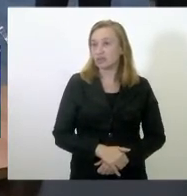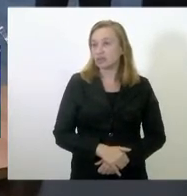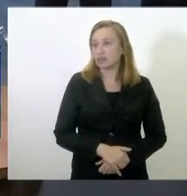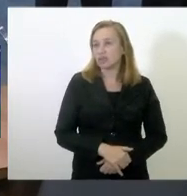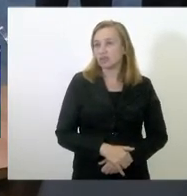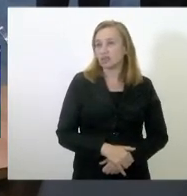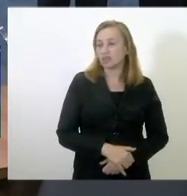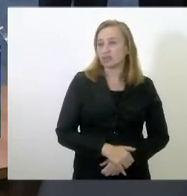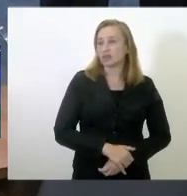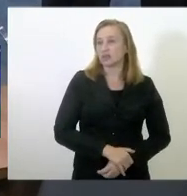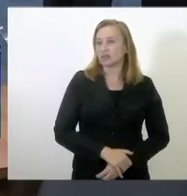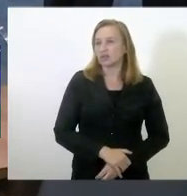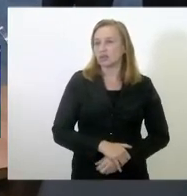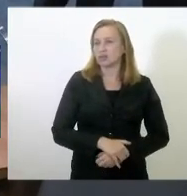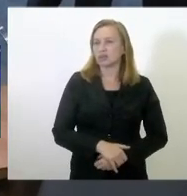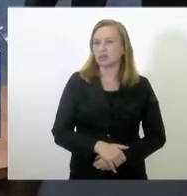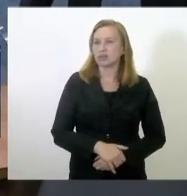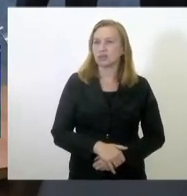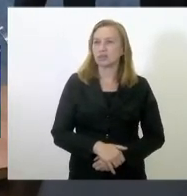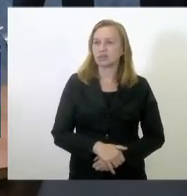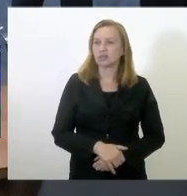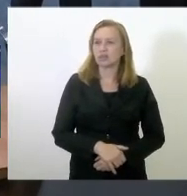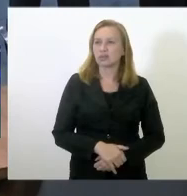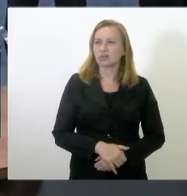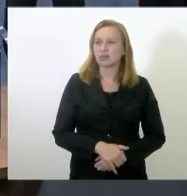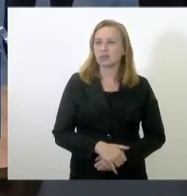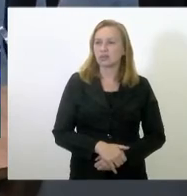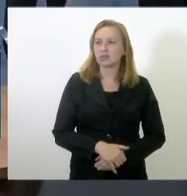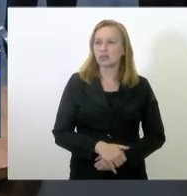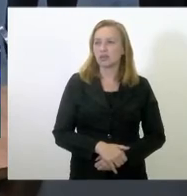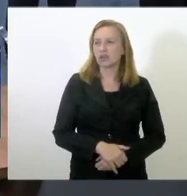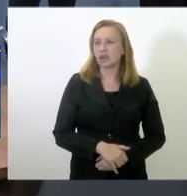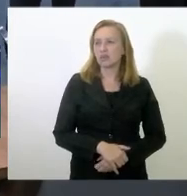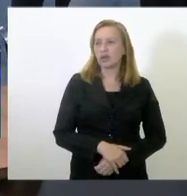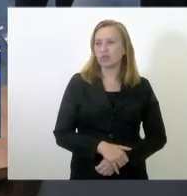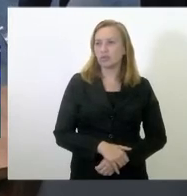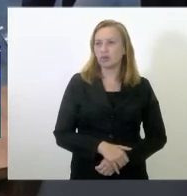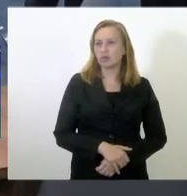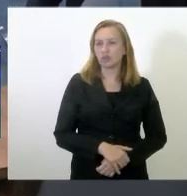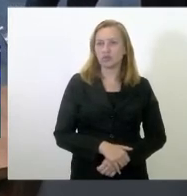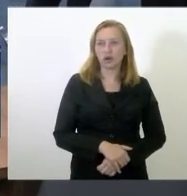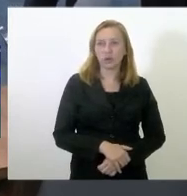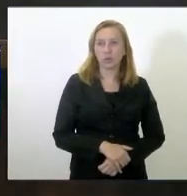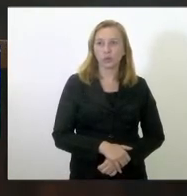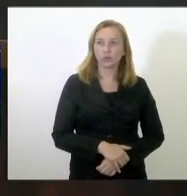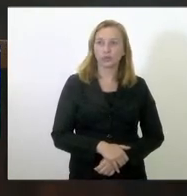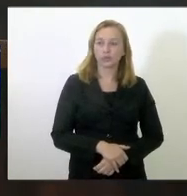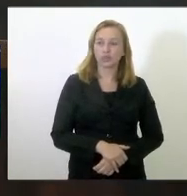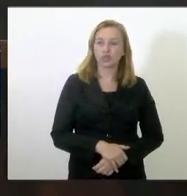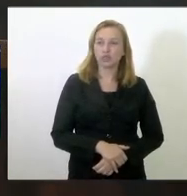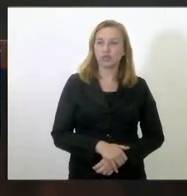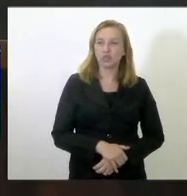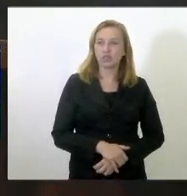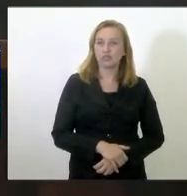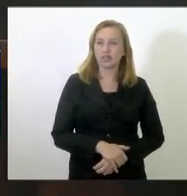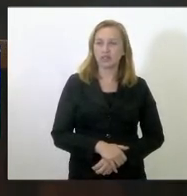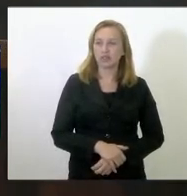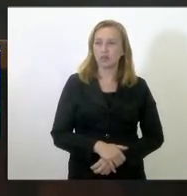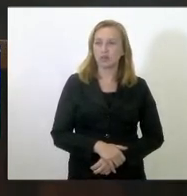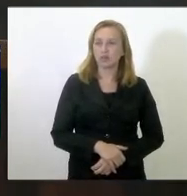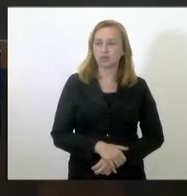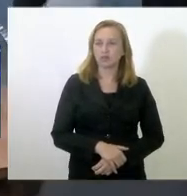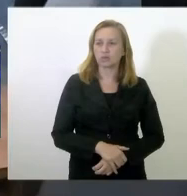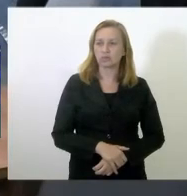mão da inscrição, é isso? Ele está com problema no, na comunicação.